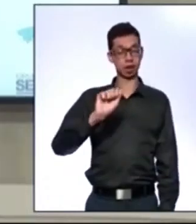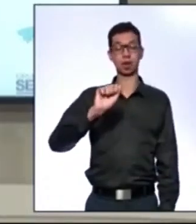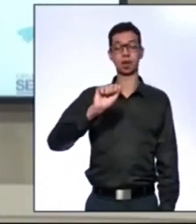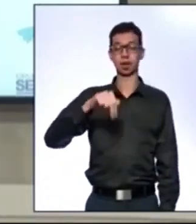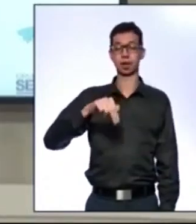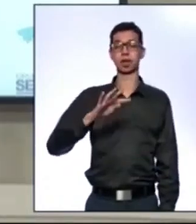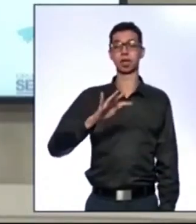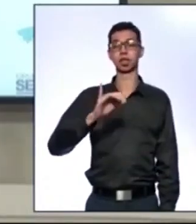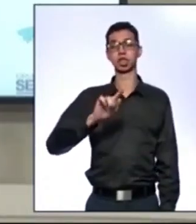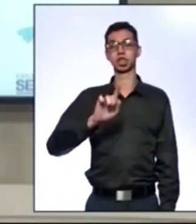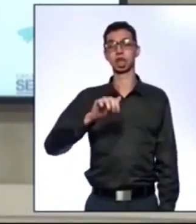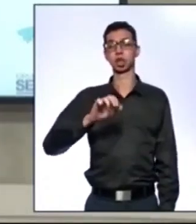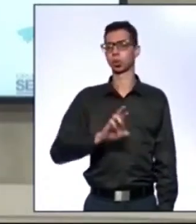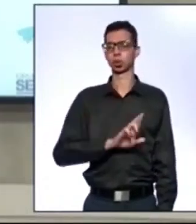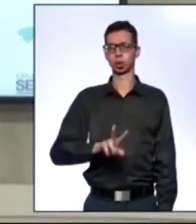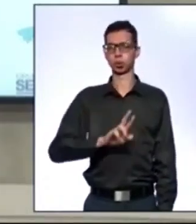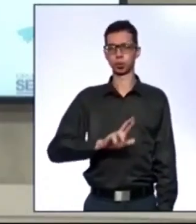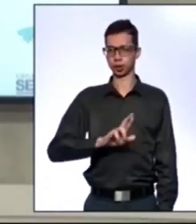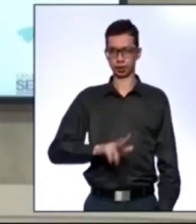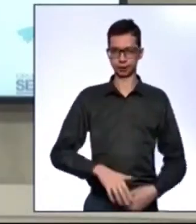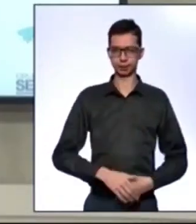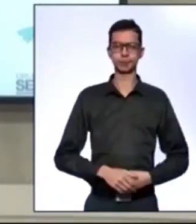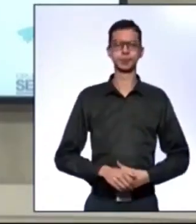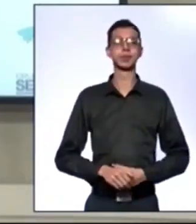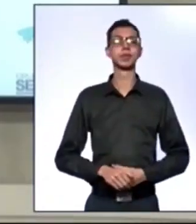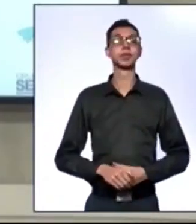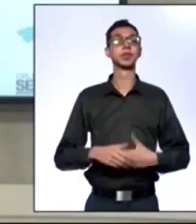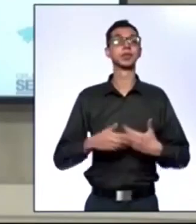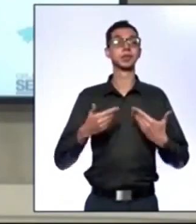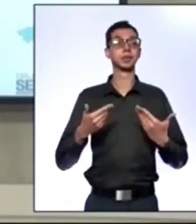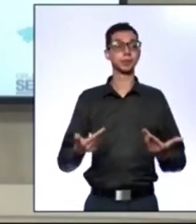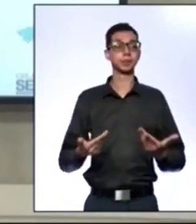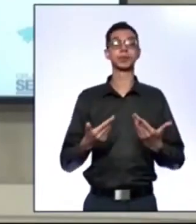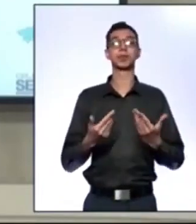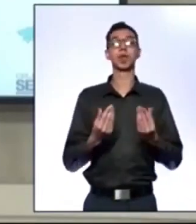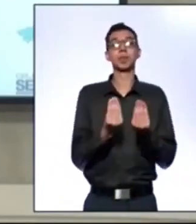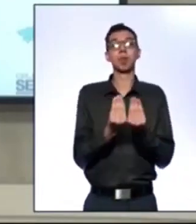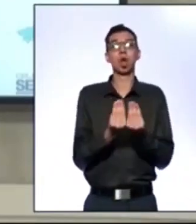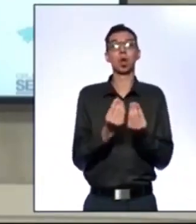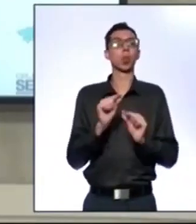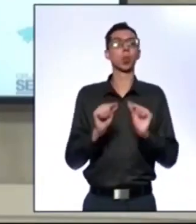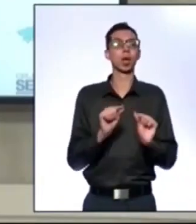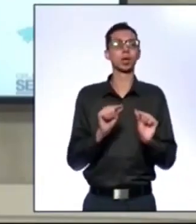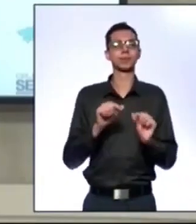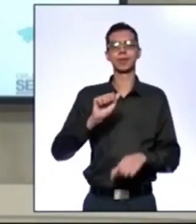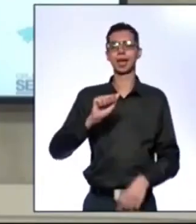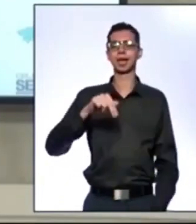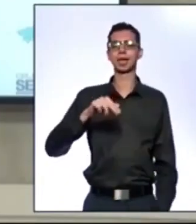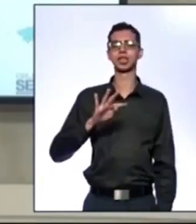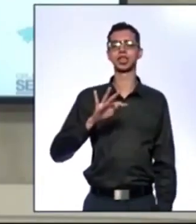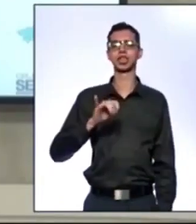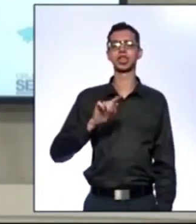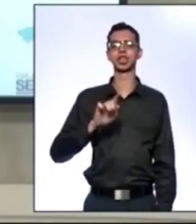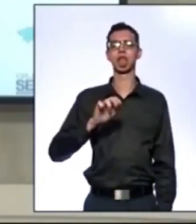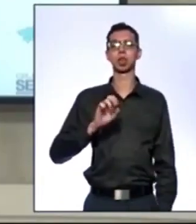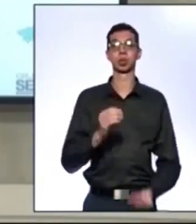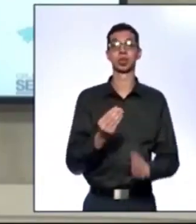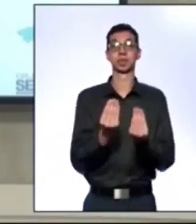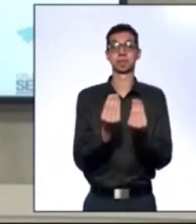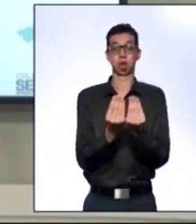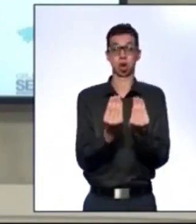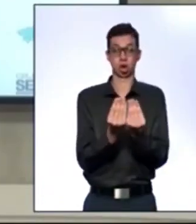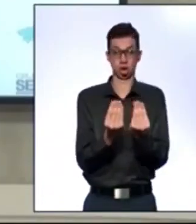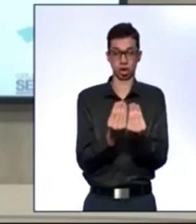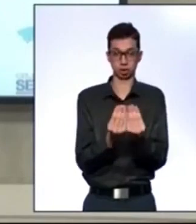meu corpo que eu vou chamar de antígeno. Antígeno é uma molécula capaz de desencadear